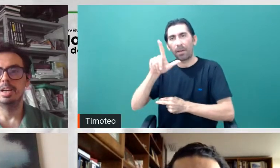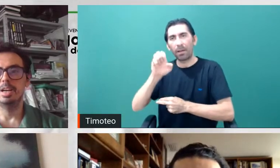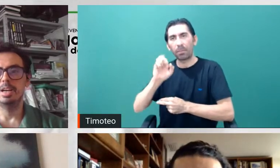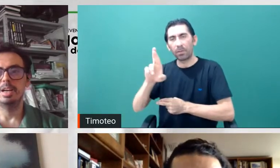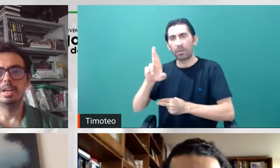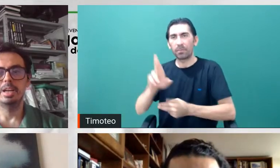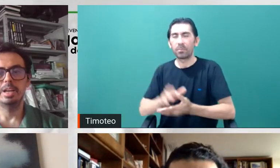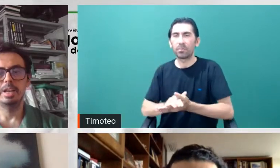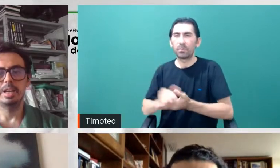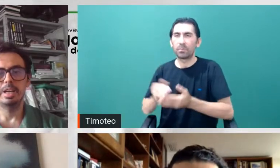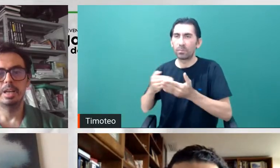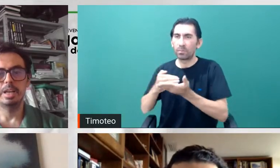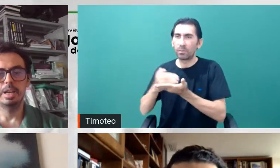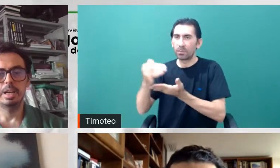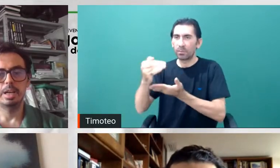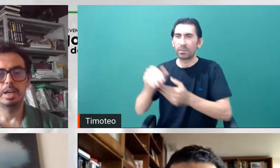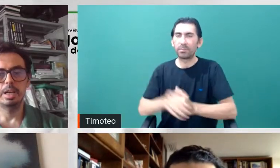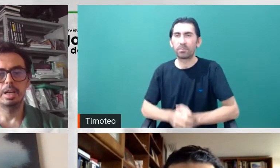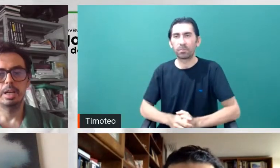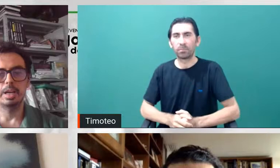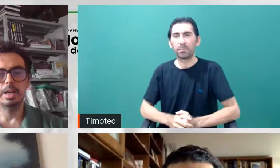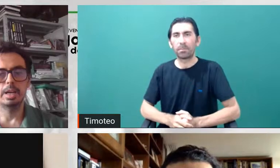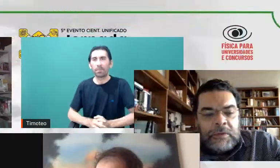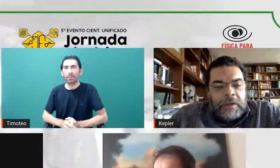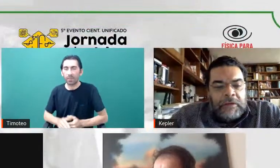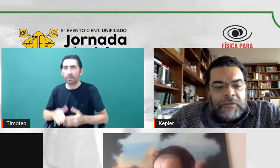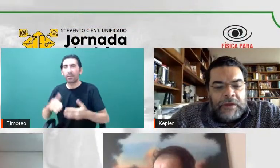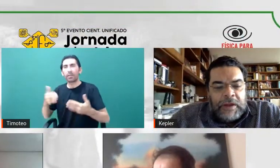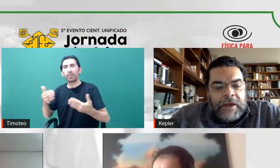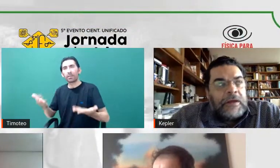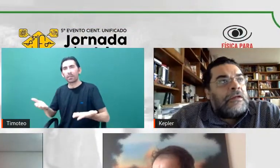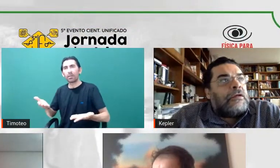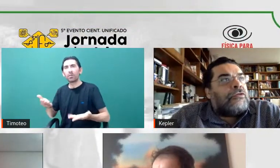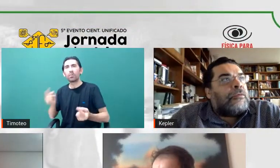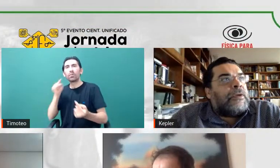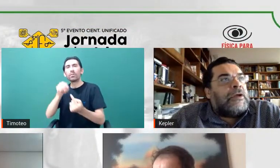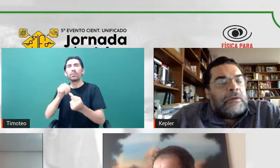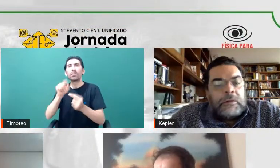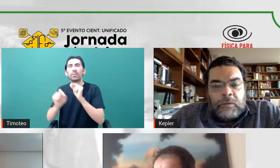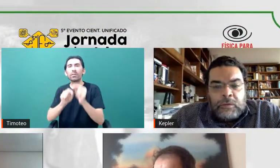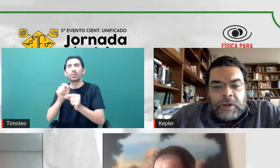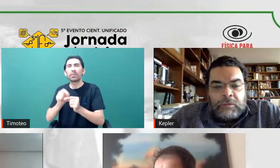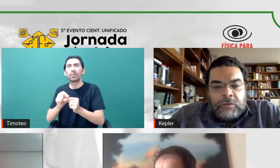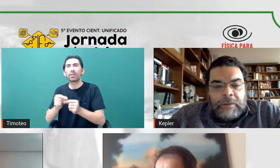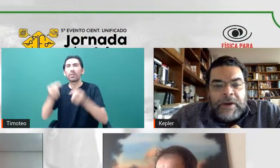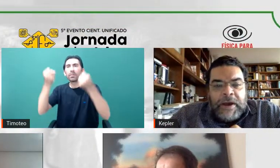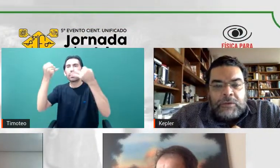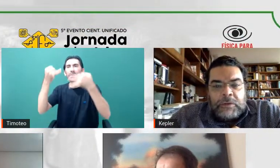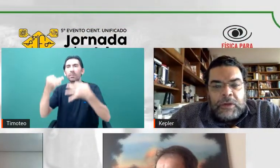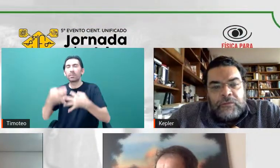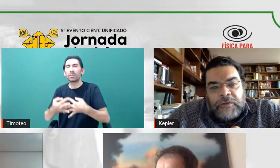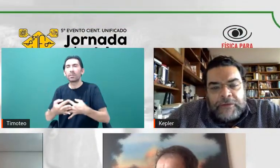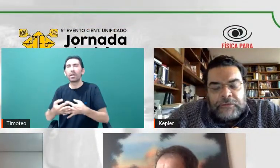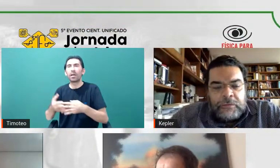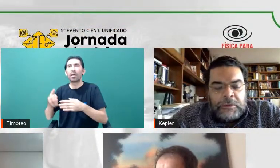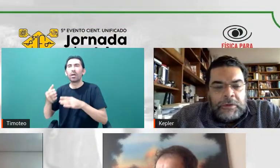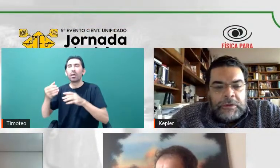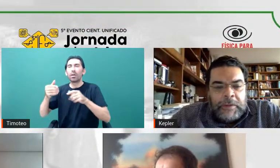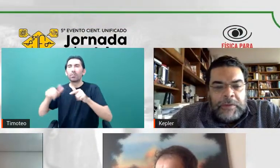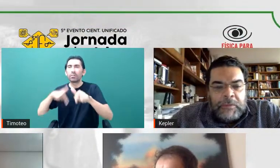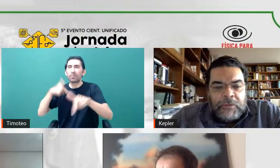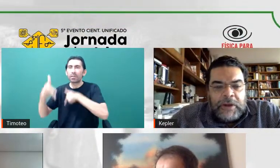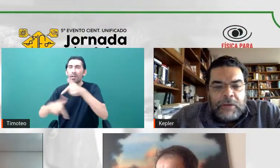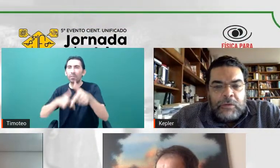Então, a ideia da minha apresentação é falar sobre o trabalho que eu faço,